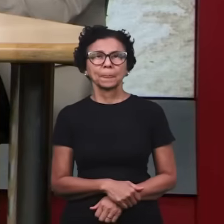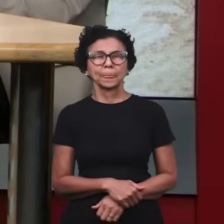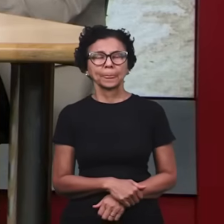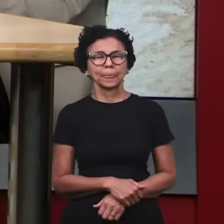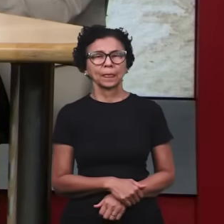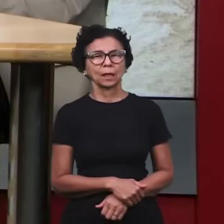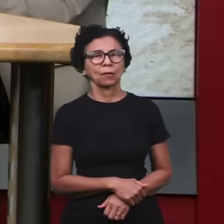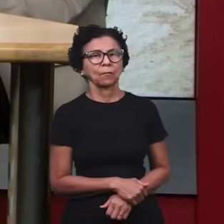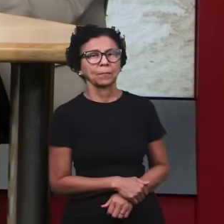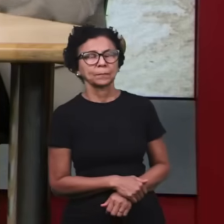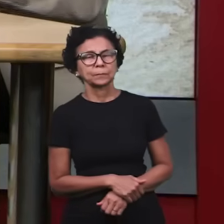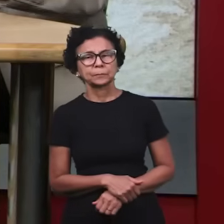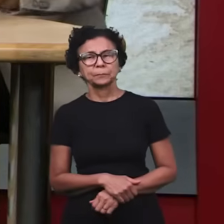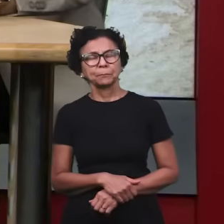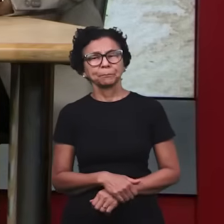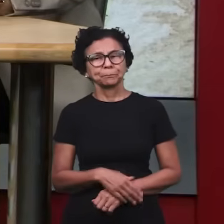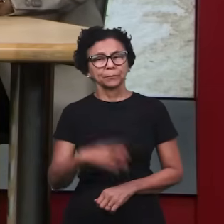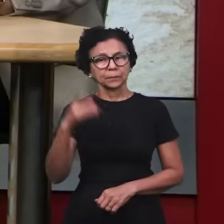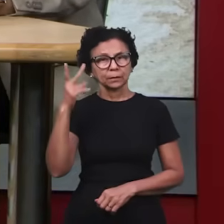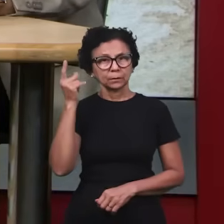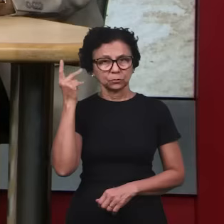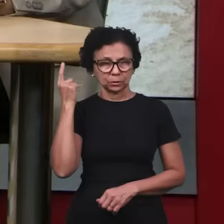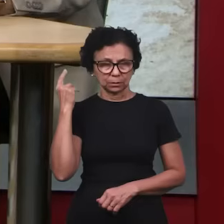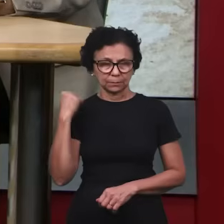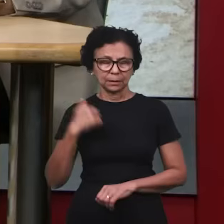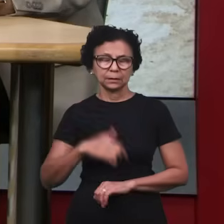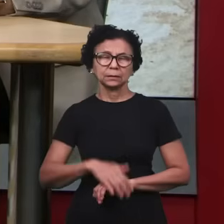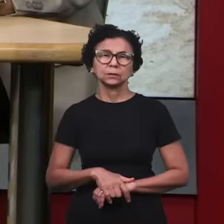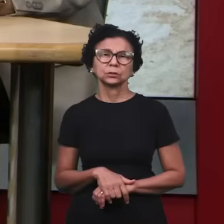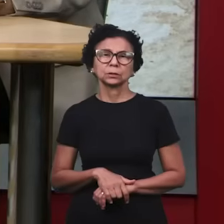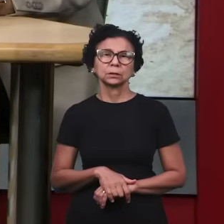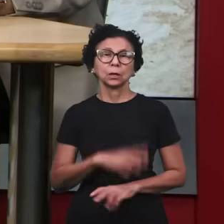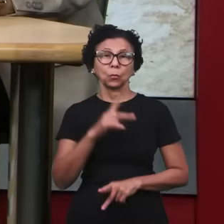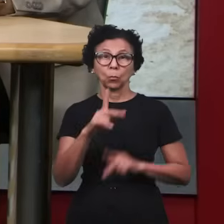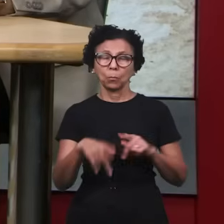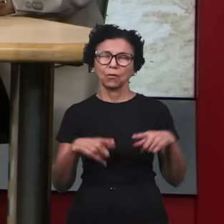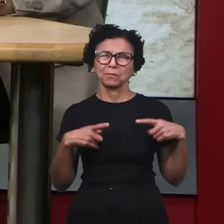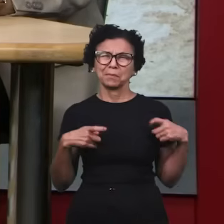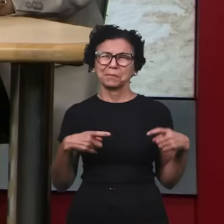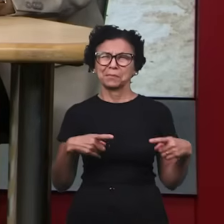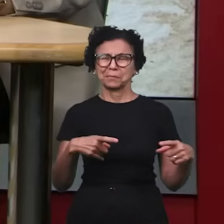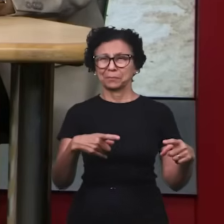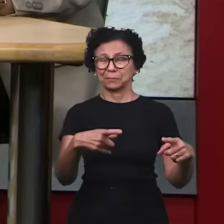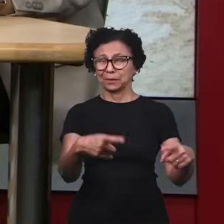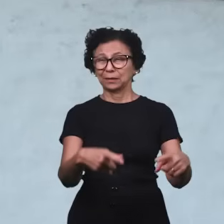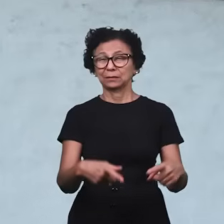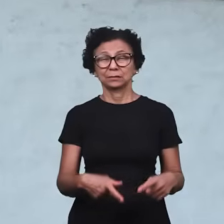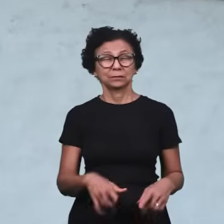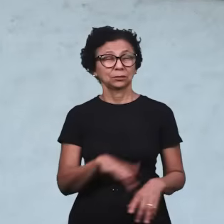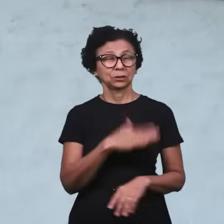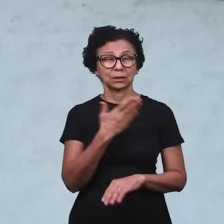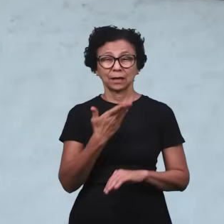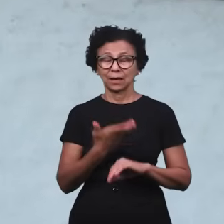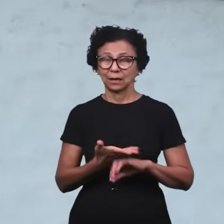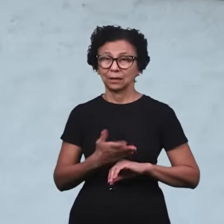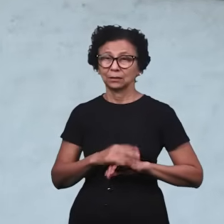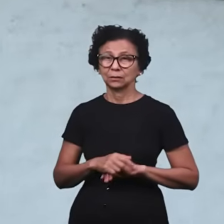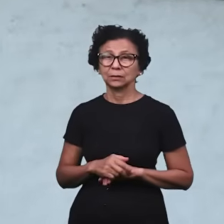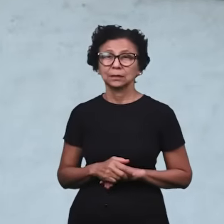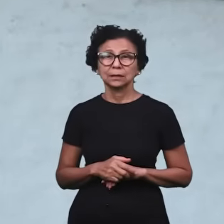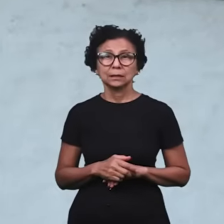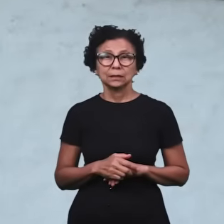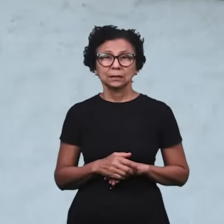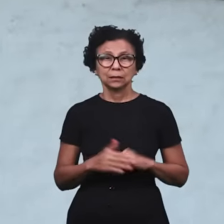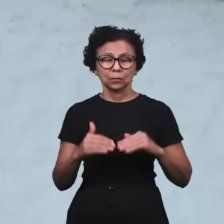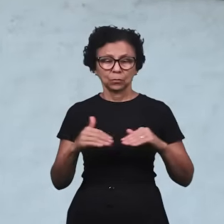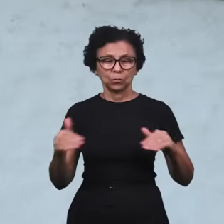muro, ele trazia, principalmente naquela época que o povo vivia de grandes batalhas. Então, o muro